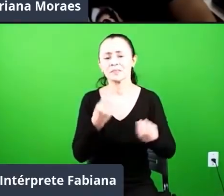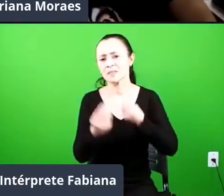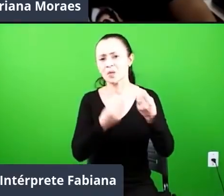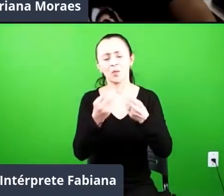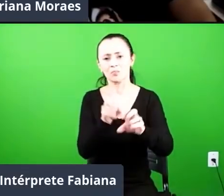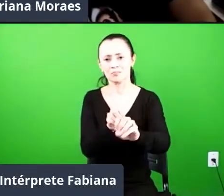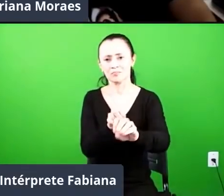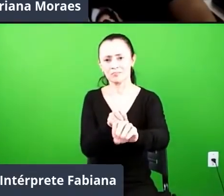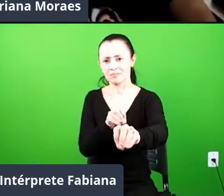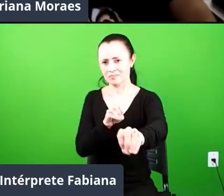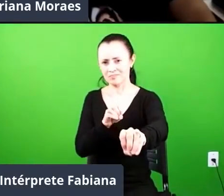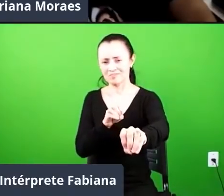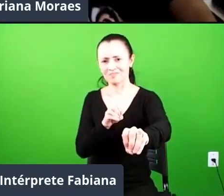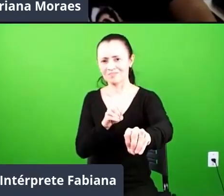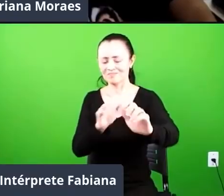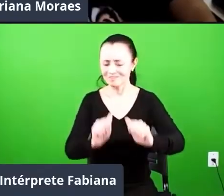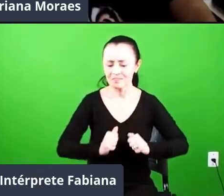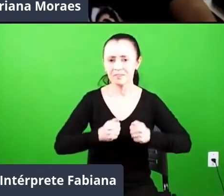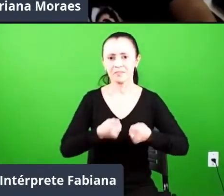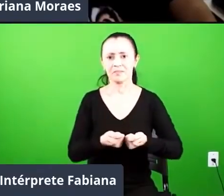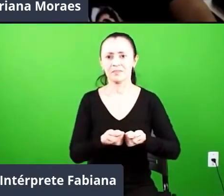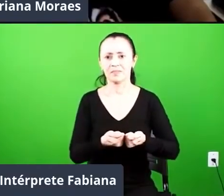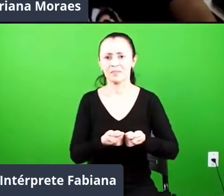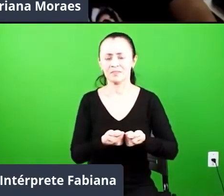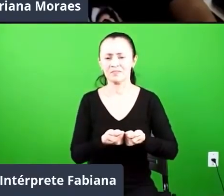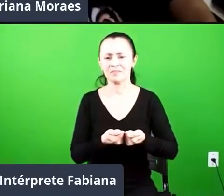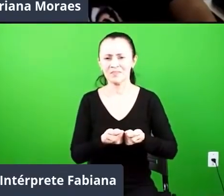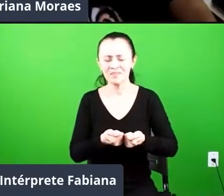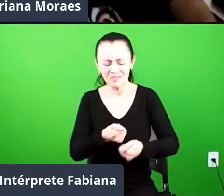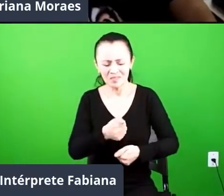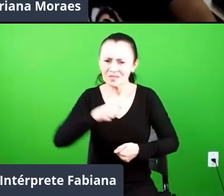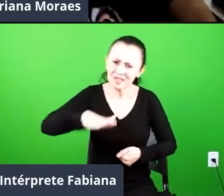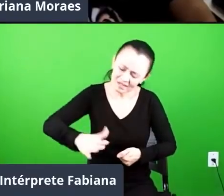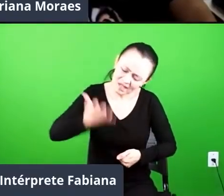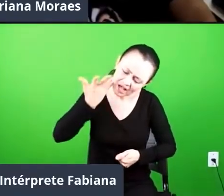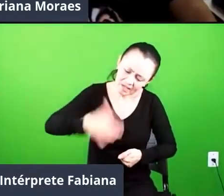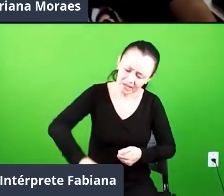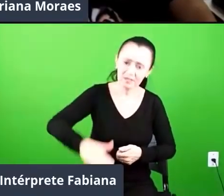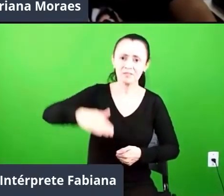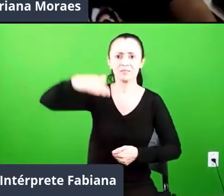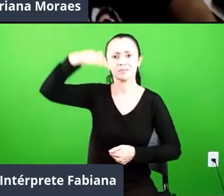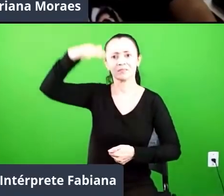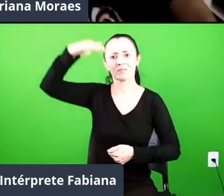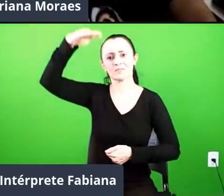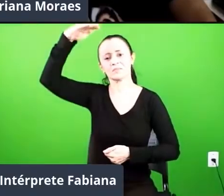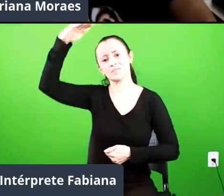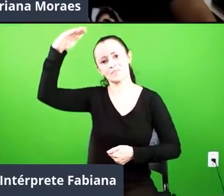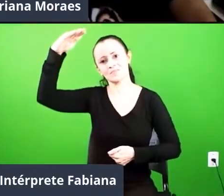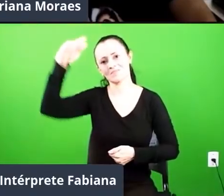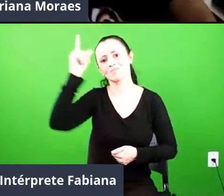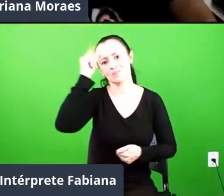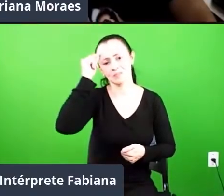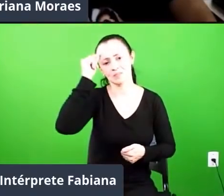estão enfrentando, né? Isso desde a educação infantil até o ensino superior. Ou você assume o ensino remoto,